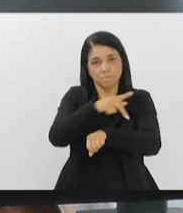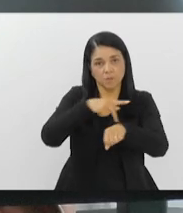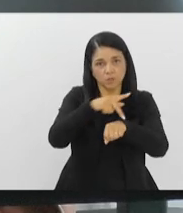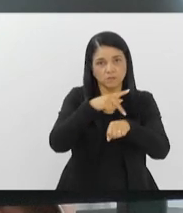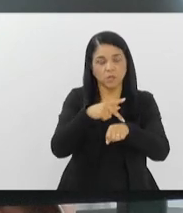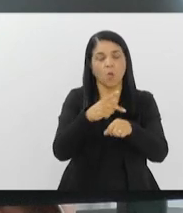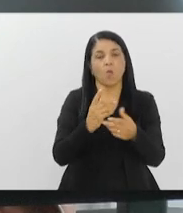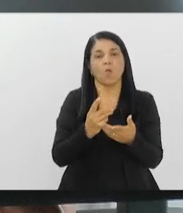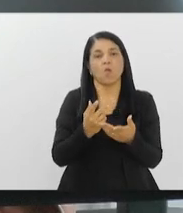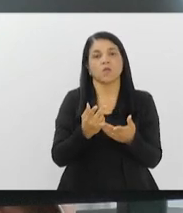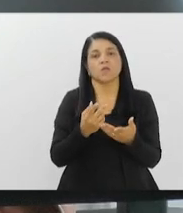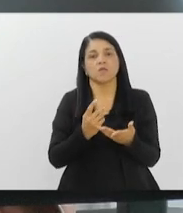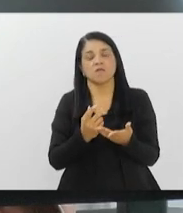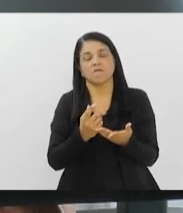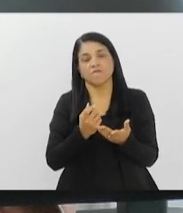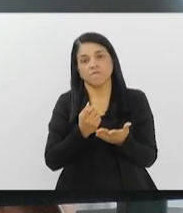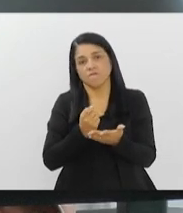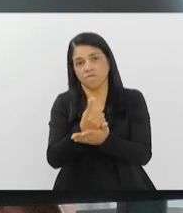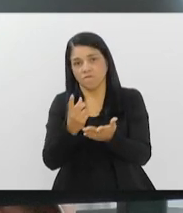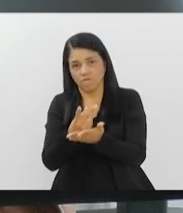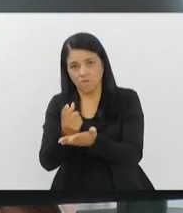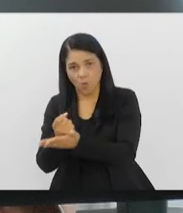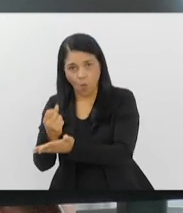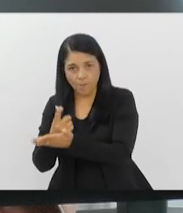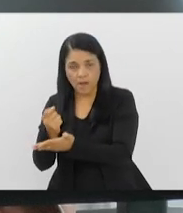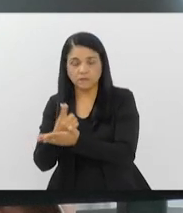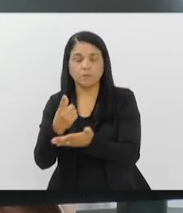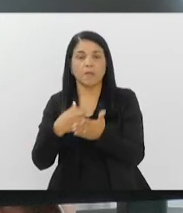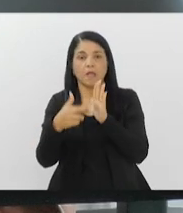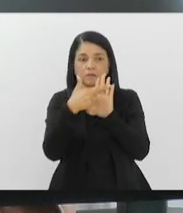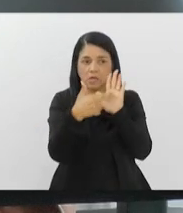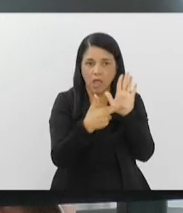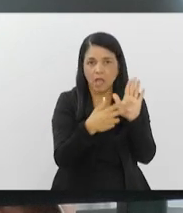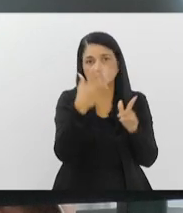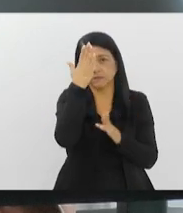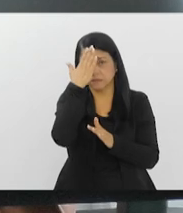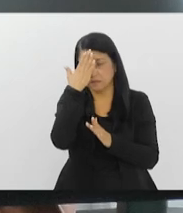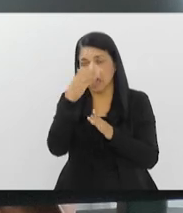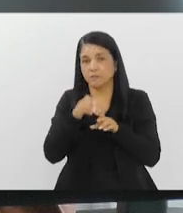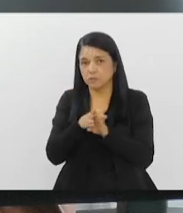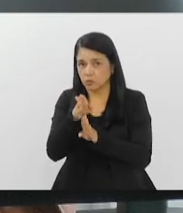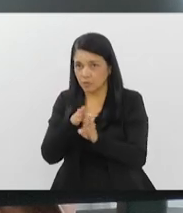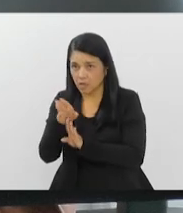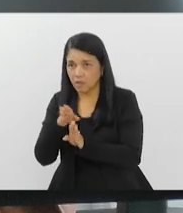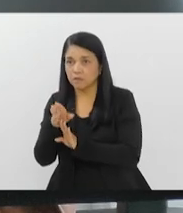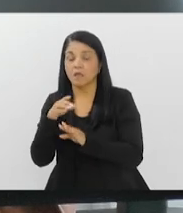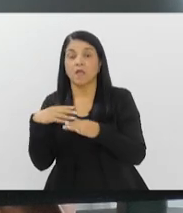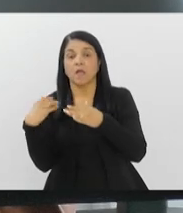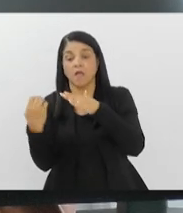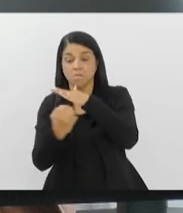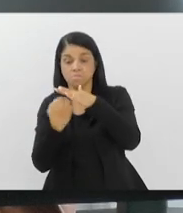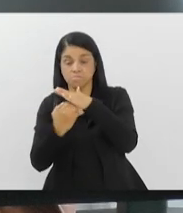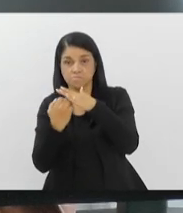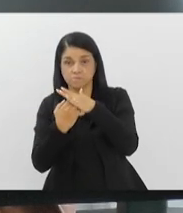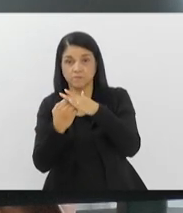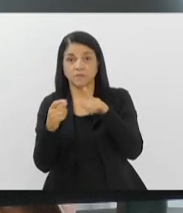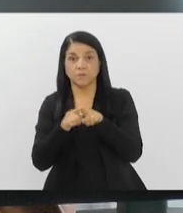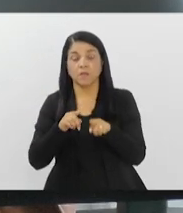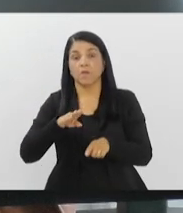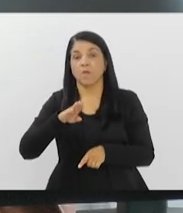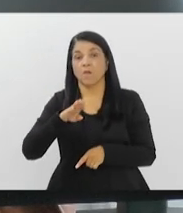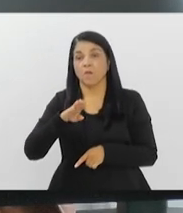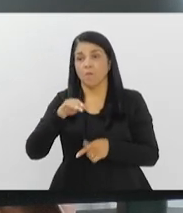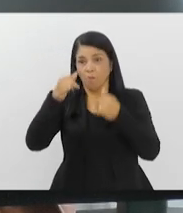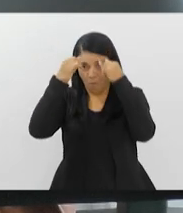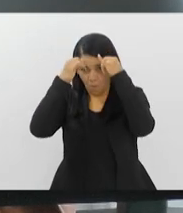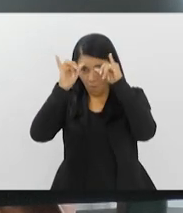as regras aplicáveis. Né? Assim, fora a nossa empresa, por exemplo, agora está fazendo boi vivo. Fizemos o